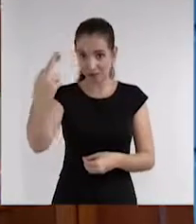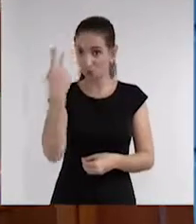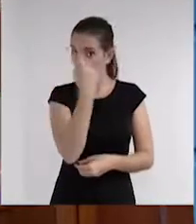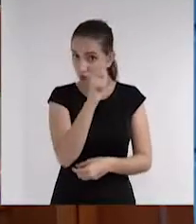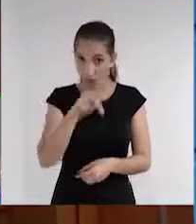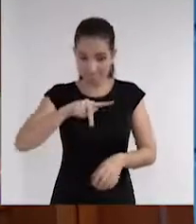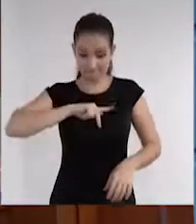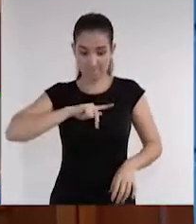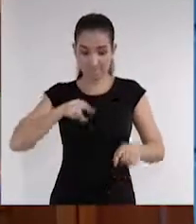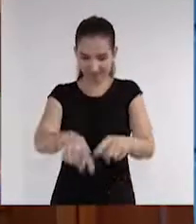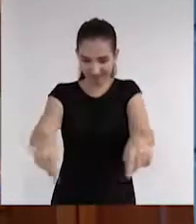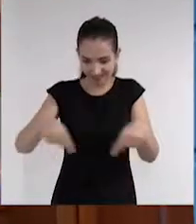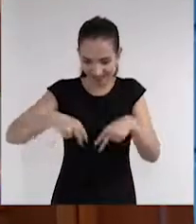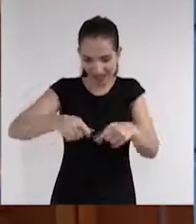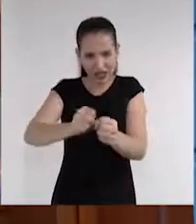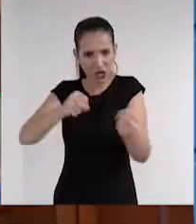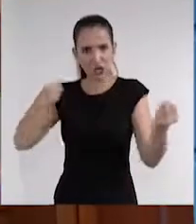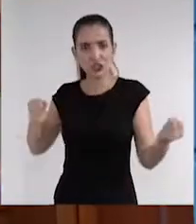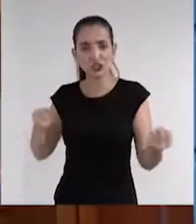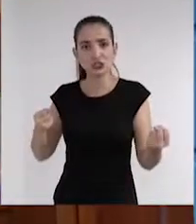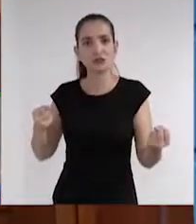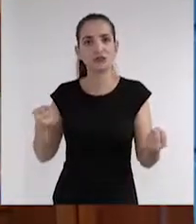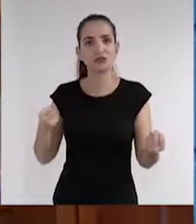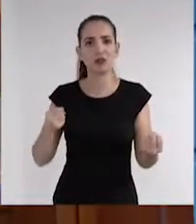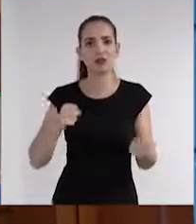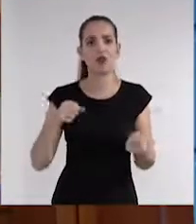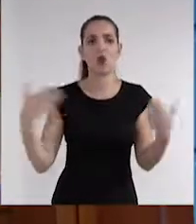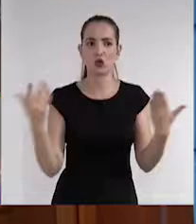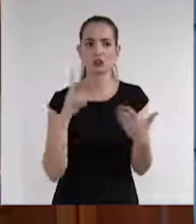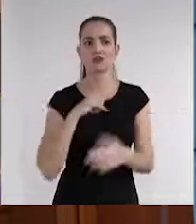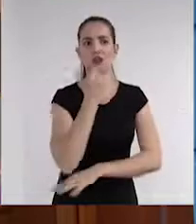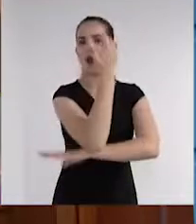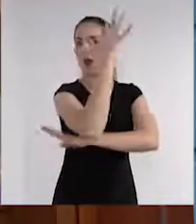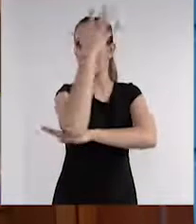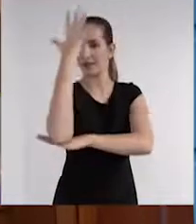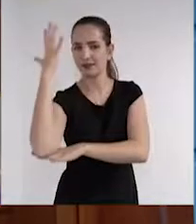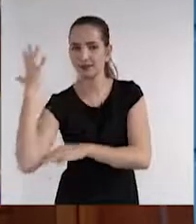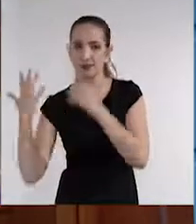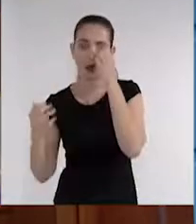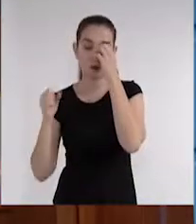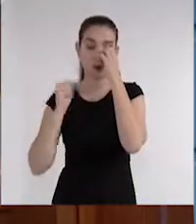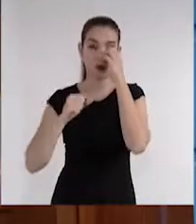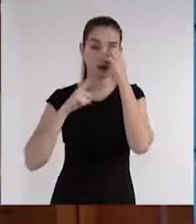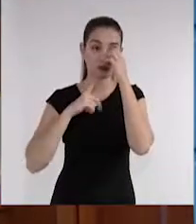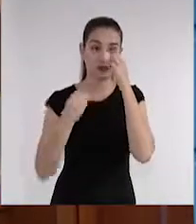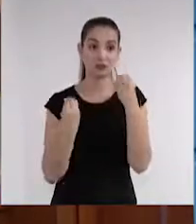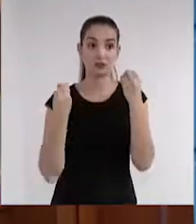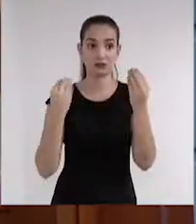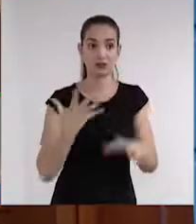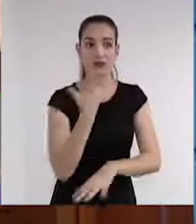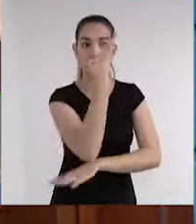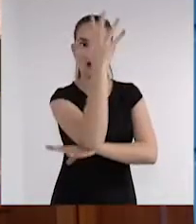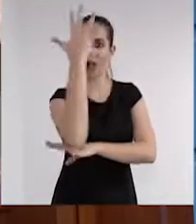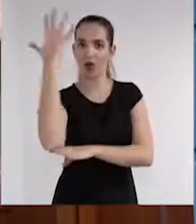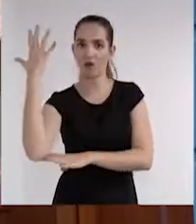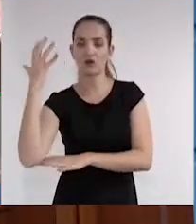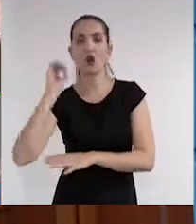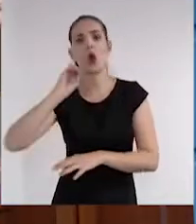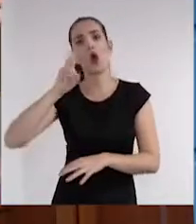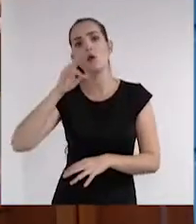mata. Ainda bem que hoje tem essa questão aí do meio ambiente, né, da preservação ambiental, pode deixar tudo verde, né? Ou